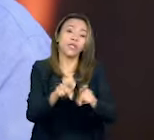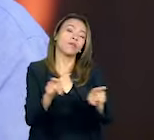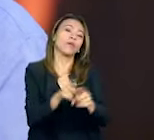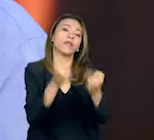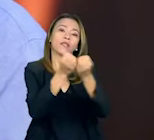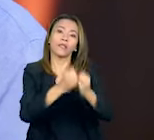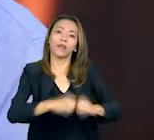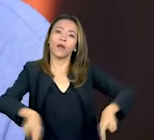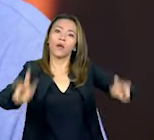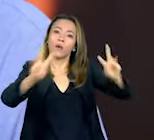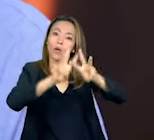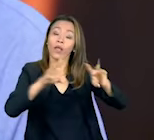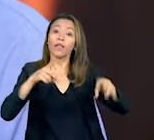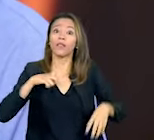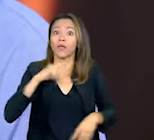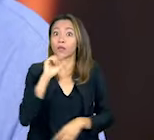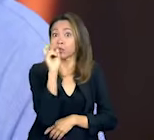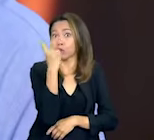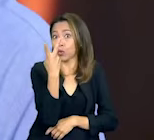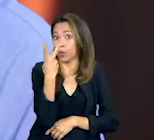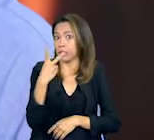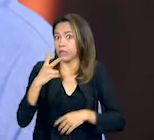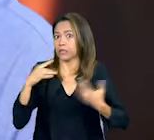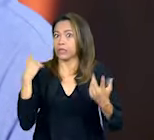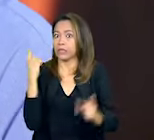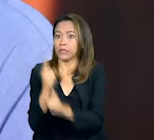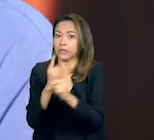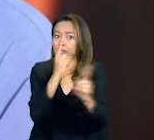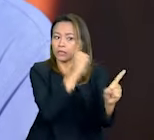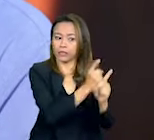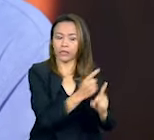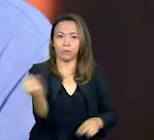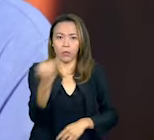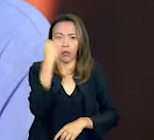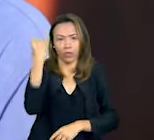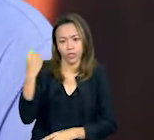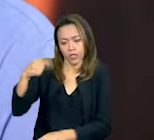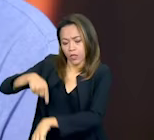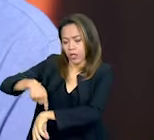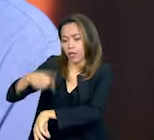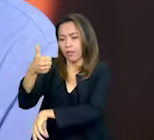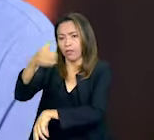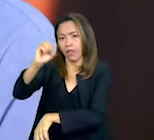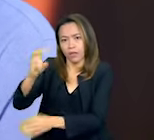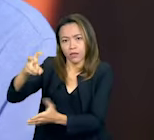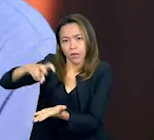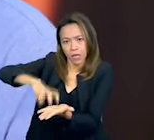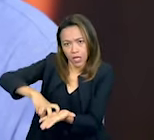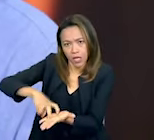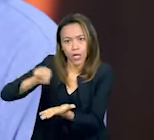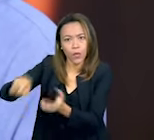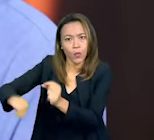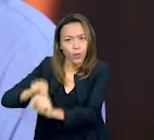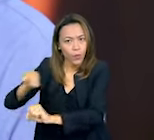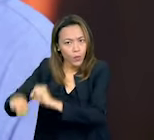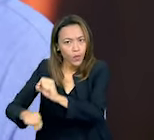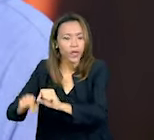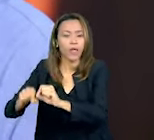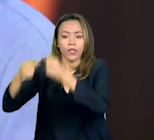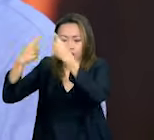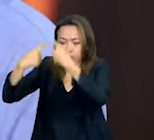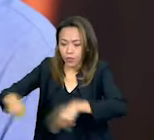dois eventos importantes. Nós temos às 10 horas da manhã um lançamento de um programa